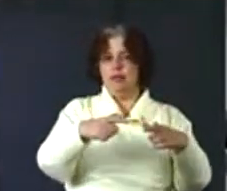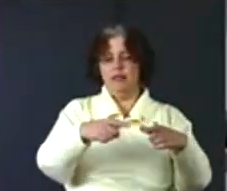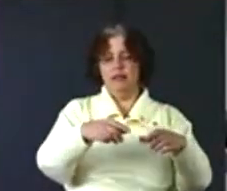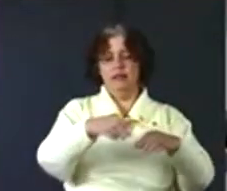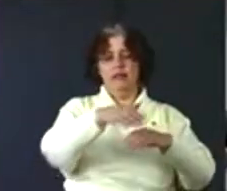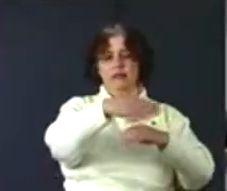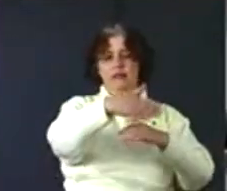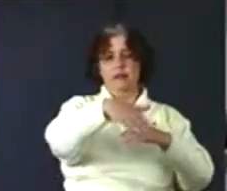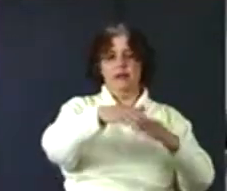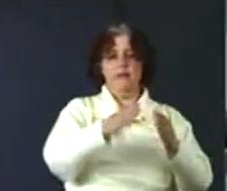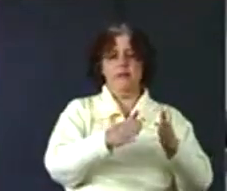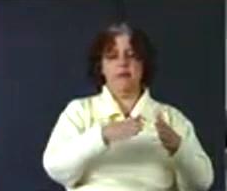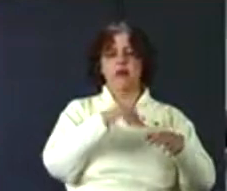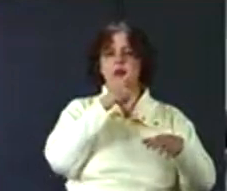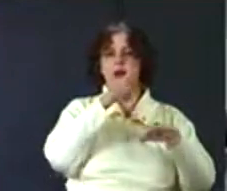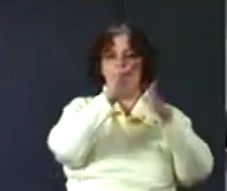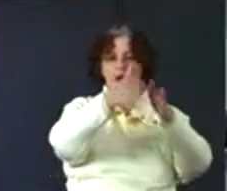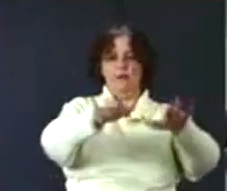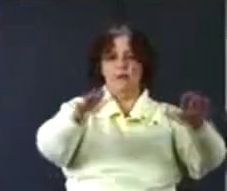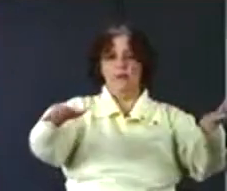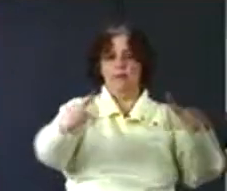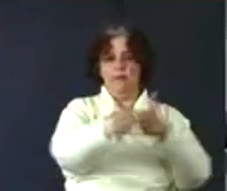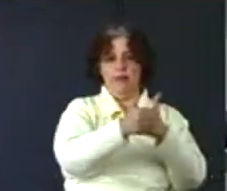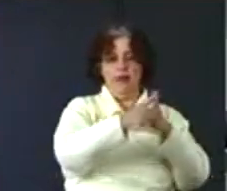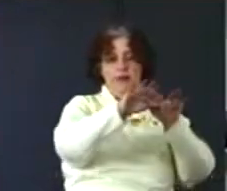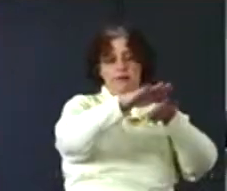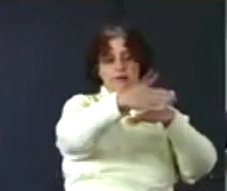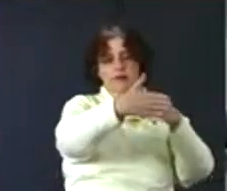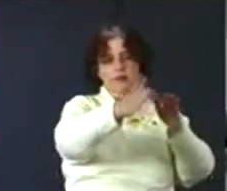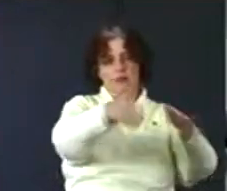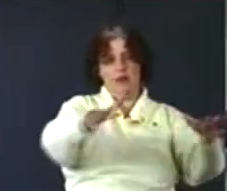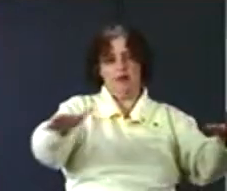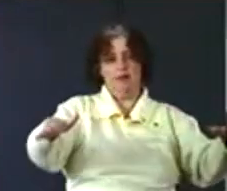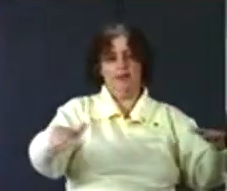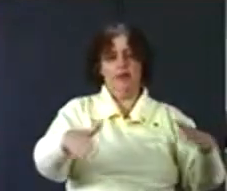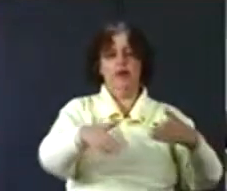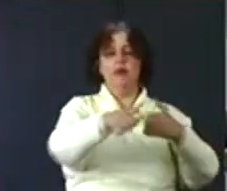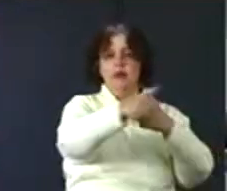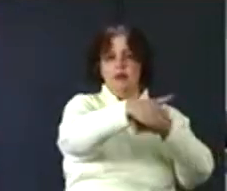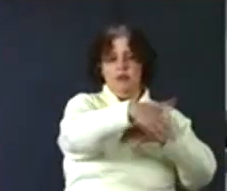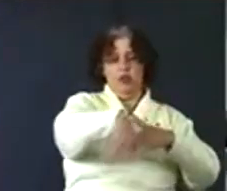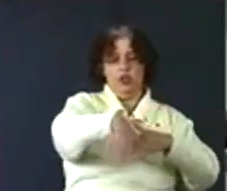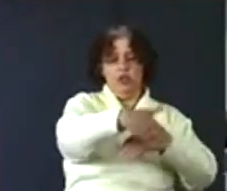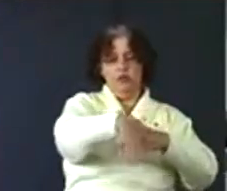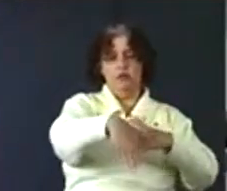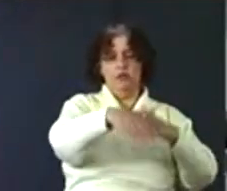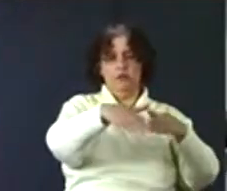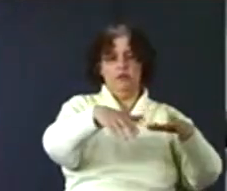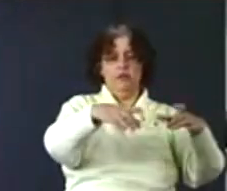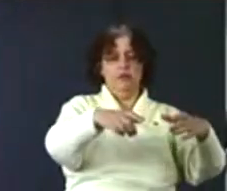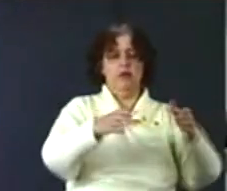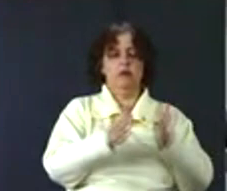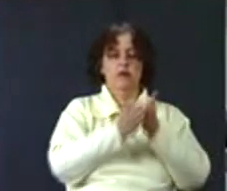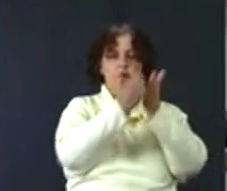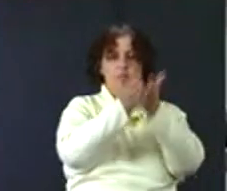naquela região. Muitos então ingressam ali, e é uma comunidade ativa. Esses judeus então não só estavam se levantando e